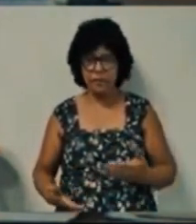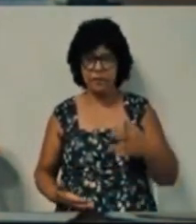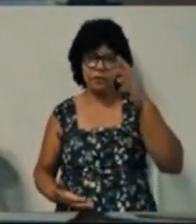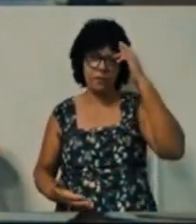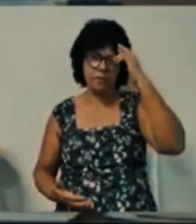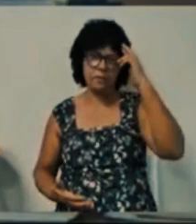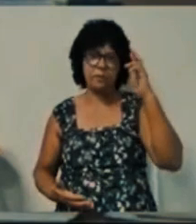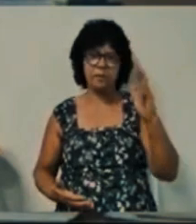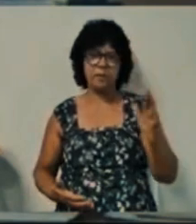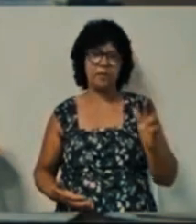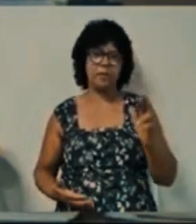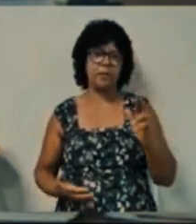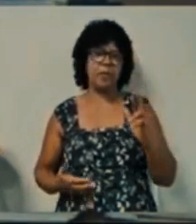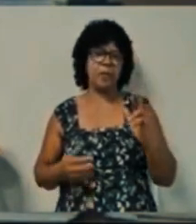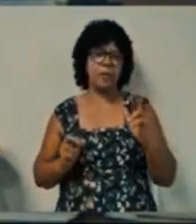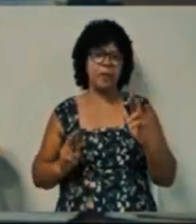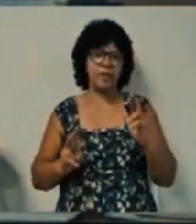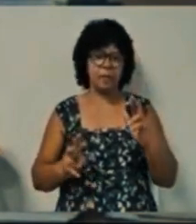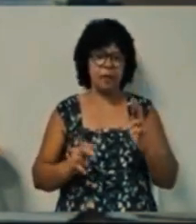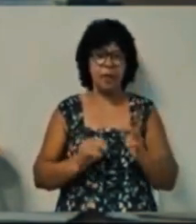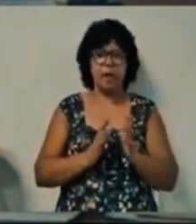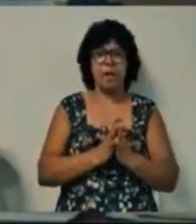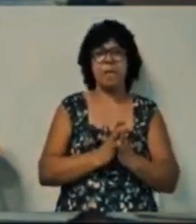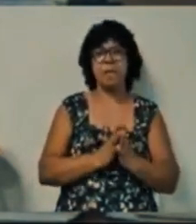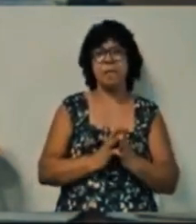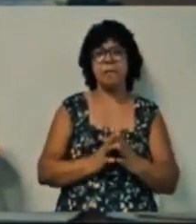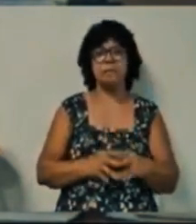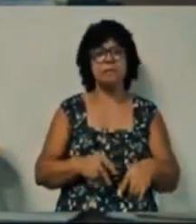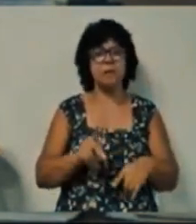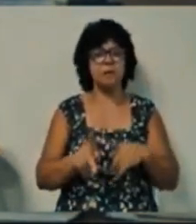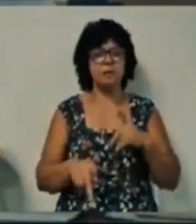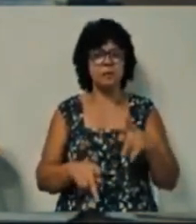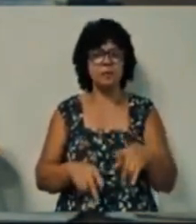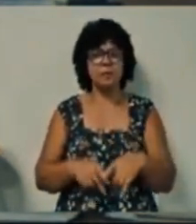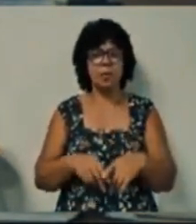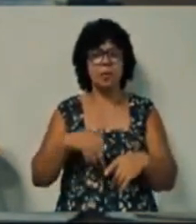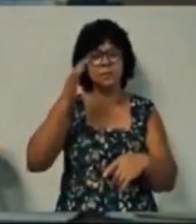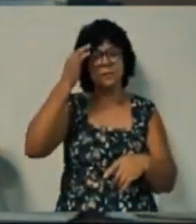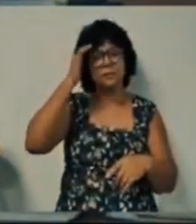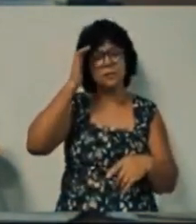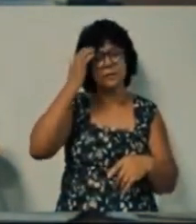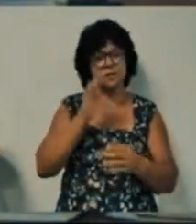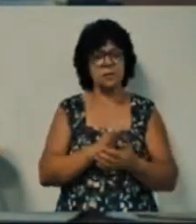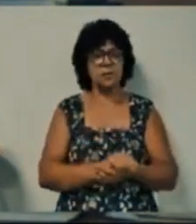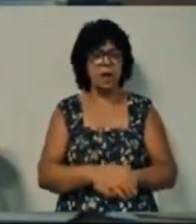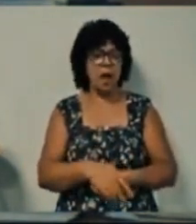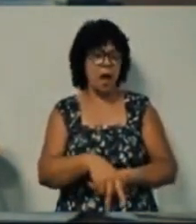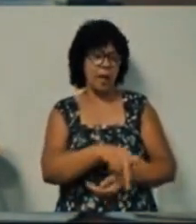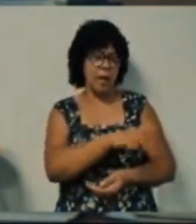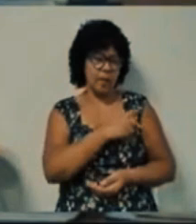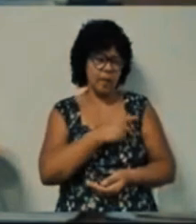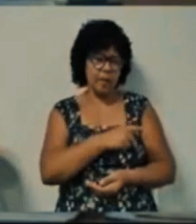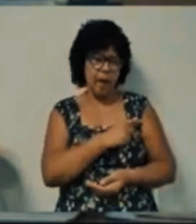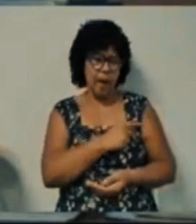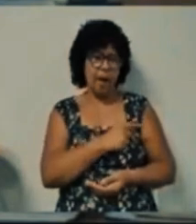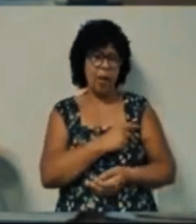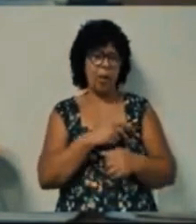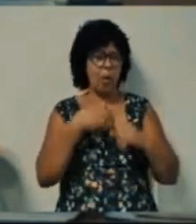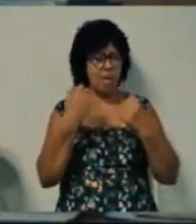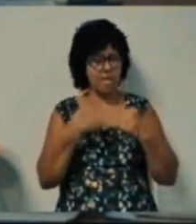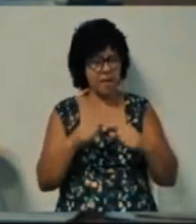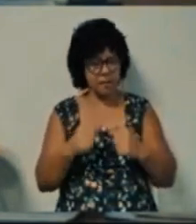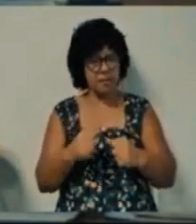Antioquia entende que aqueles homens precisavam ir além, atravessar